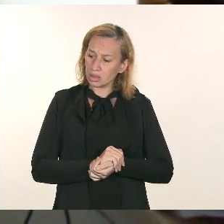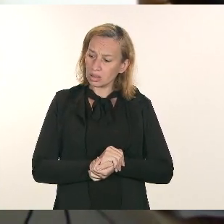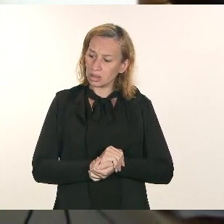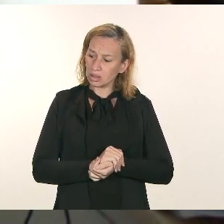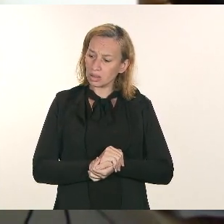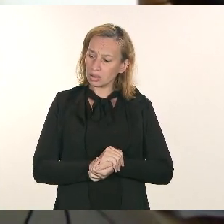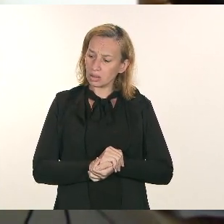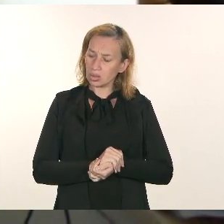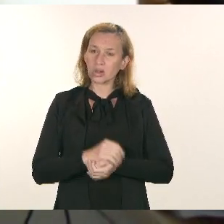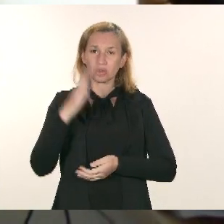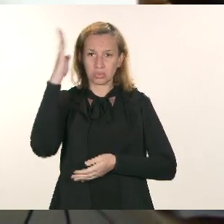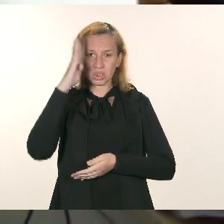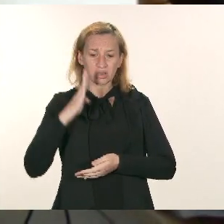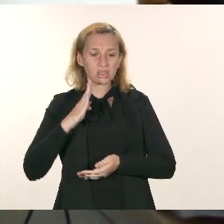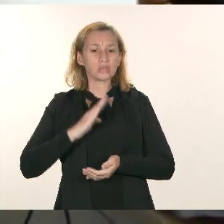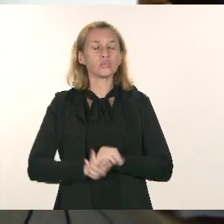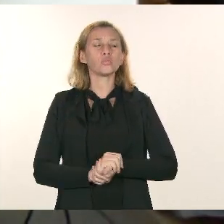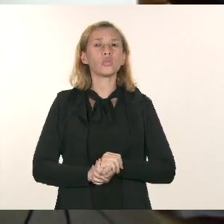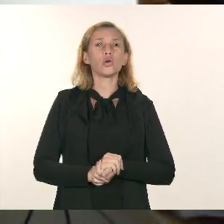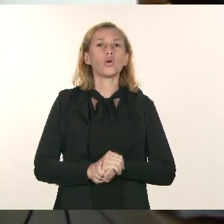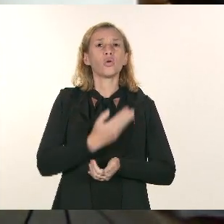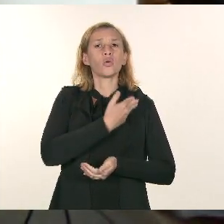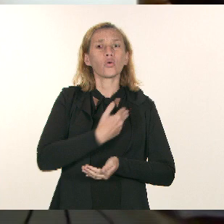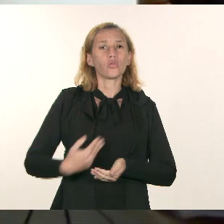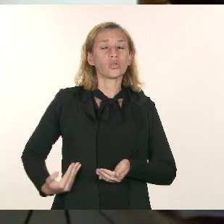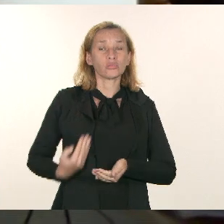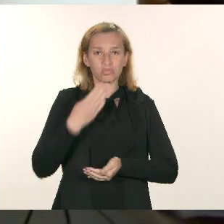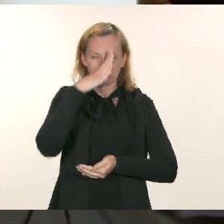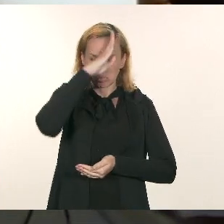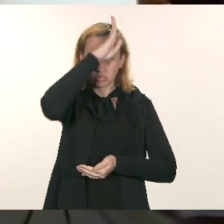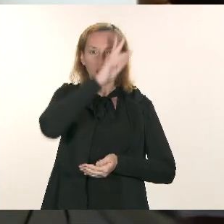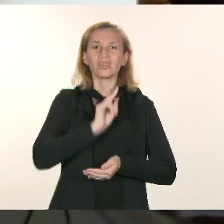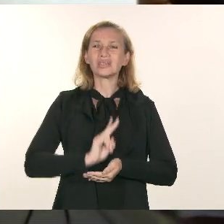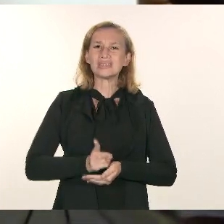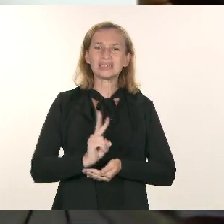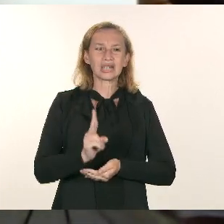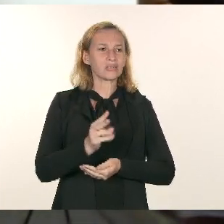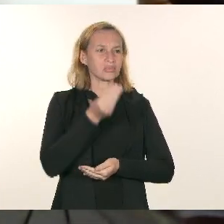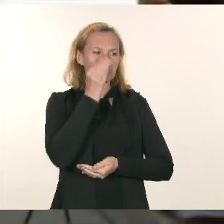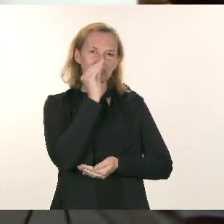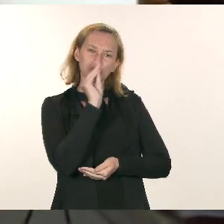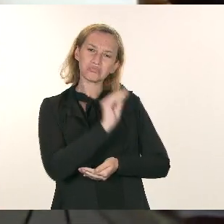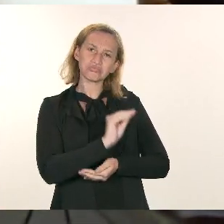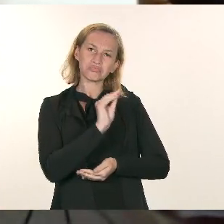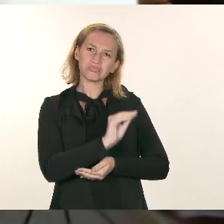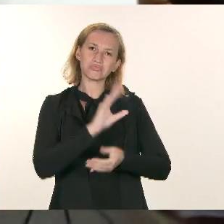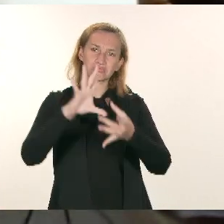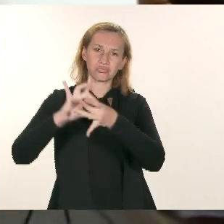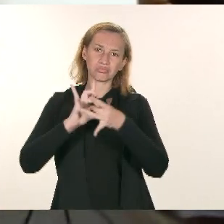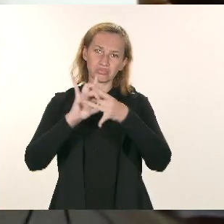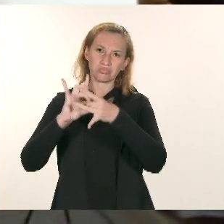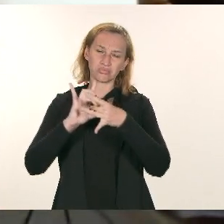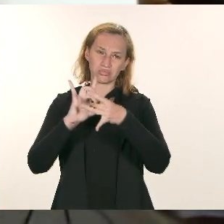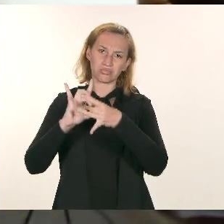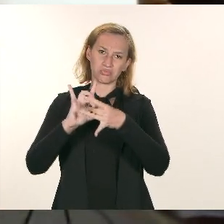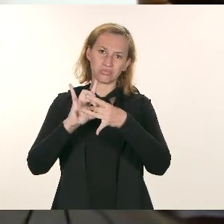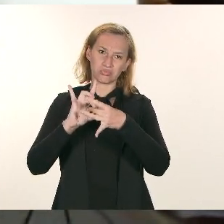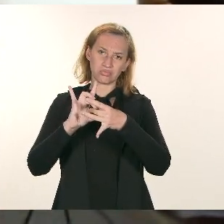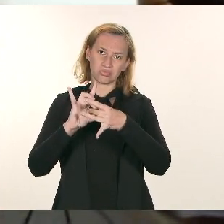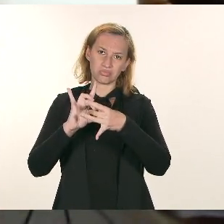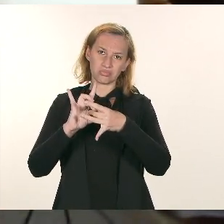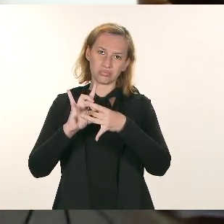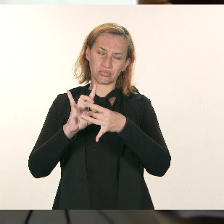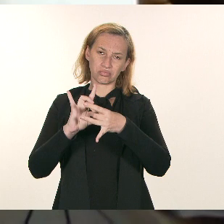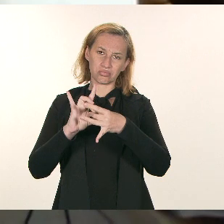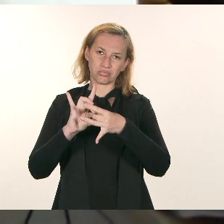o governo Bolsonaro sempre negou aliança com o Centrão e acabou de